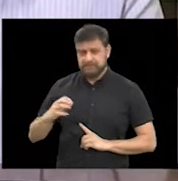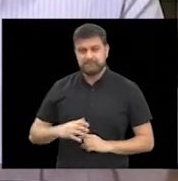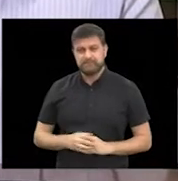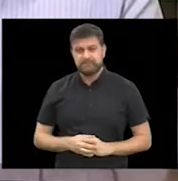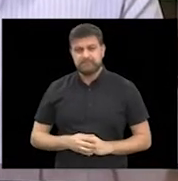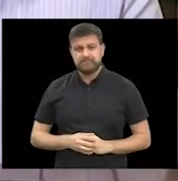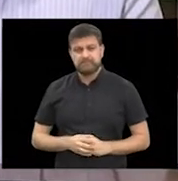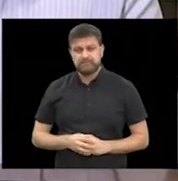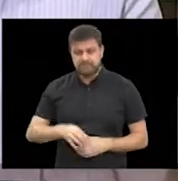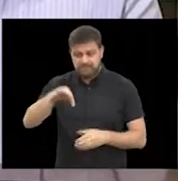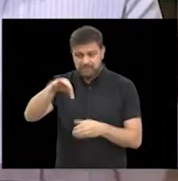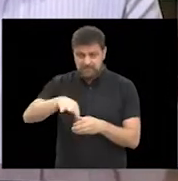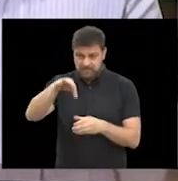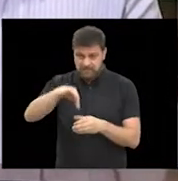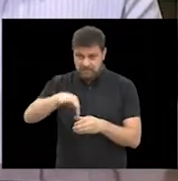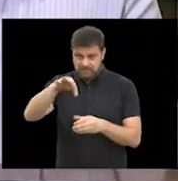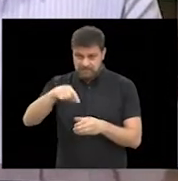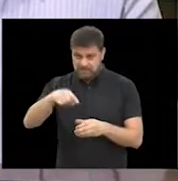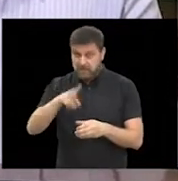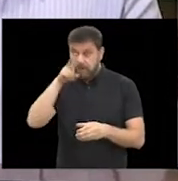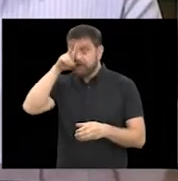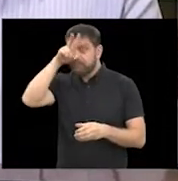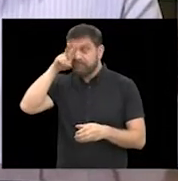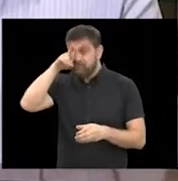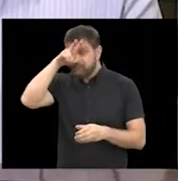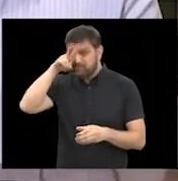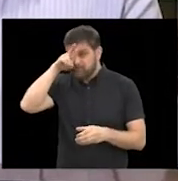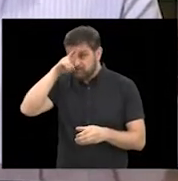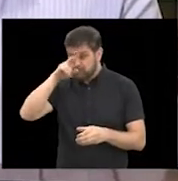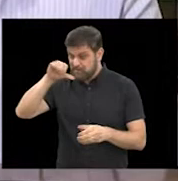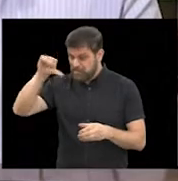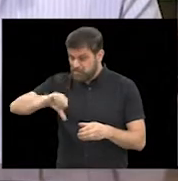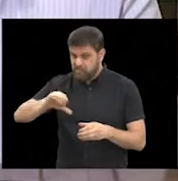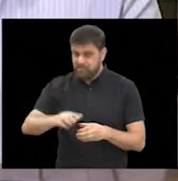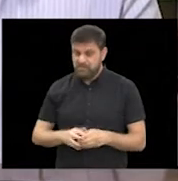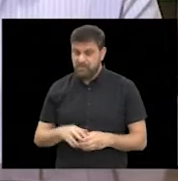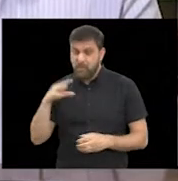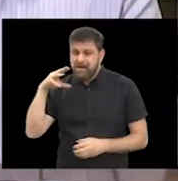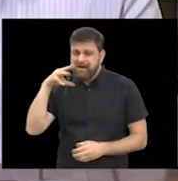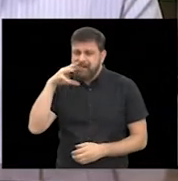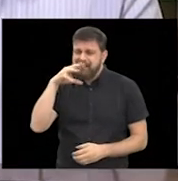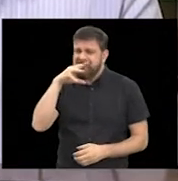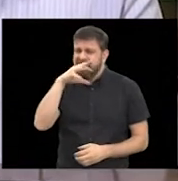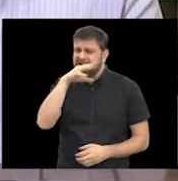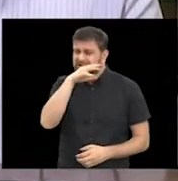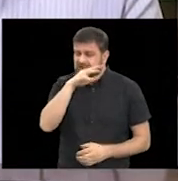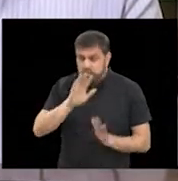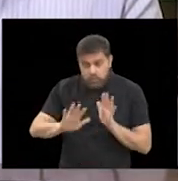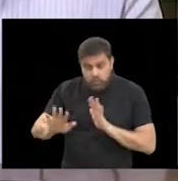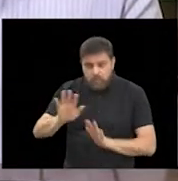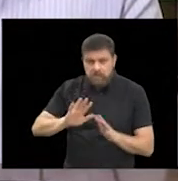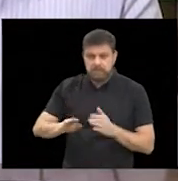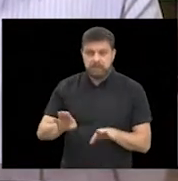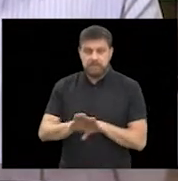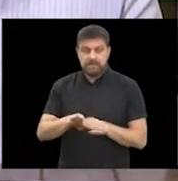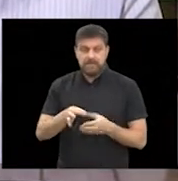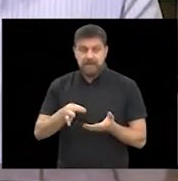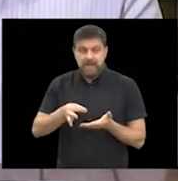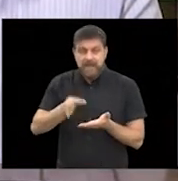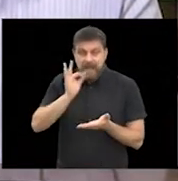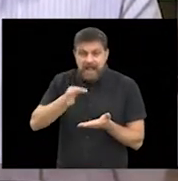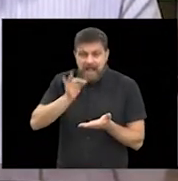O chá, só se ele estiver muito forte ou se estiver muito quente. Uhum. E o café